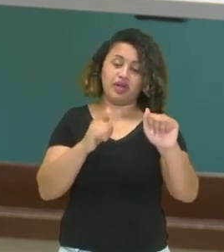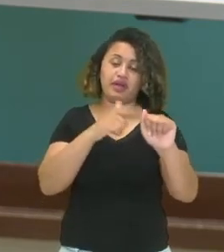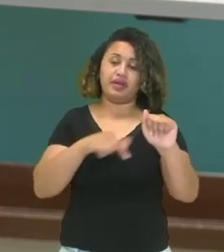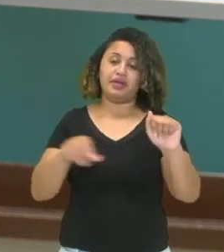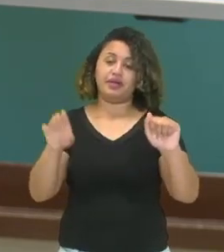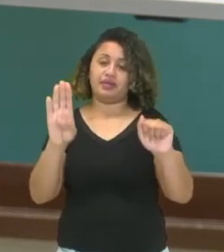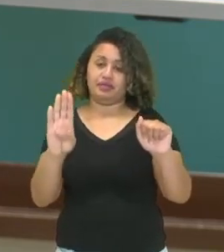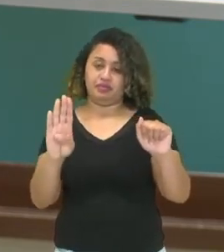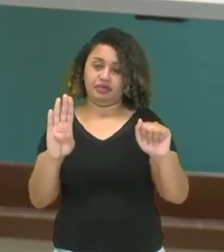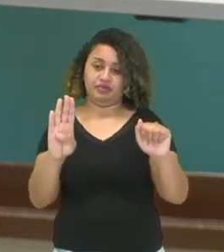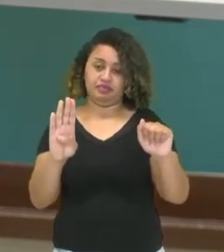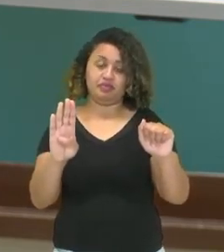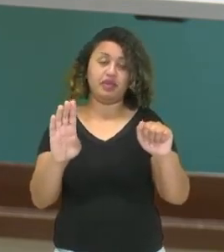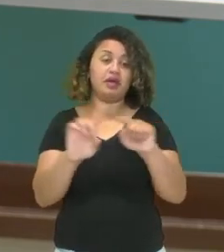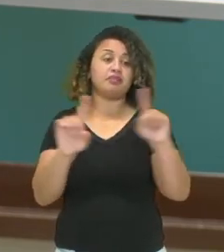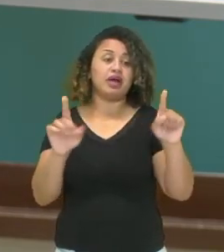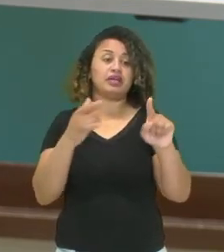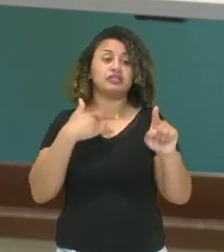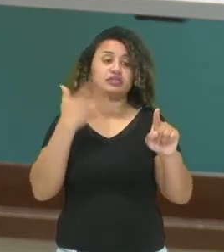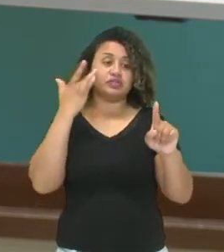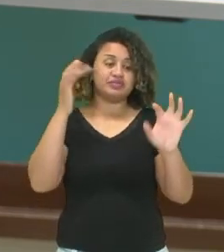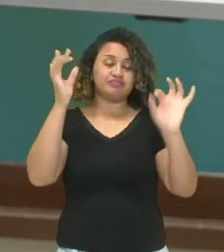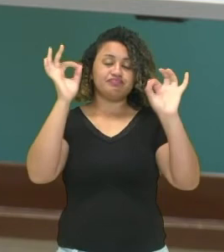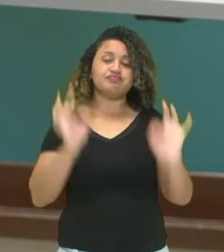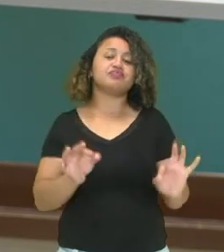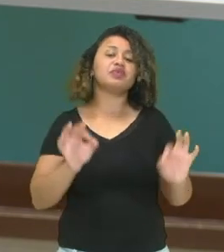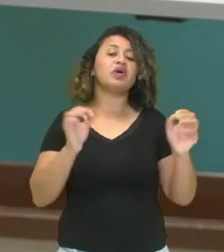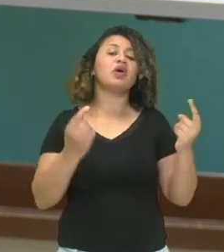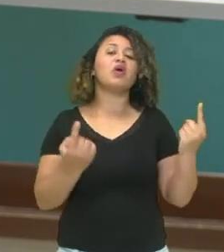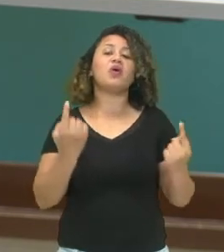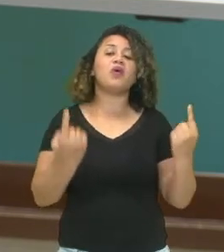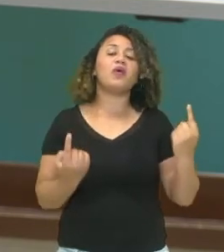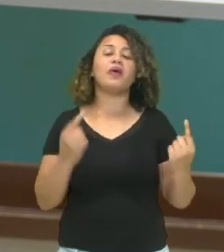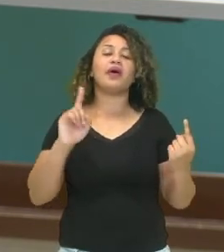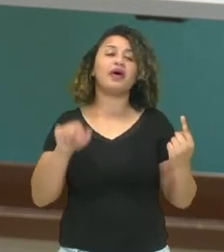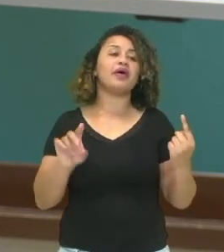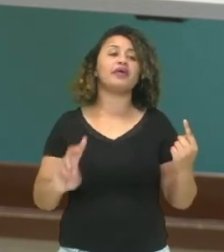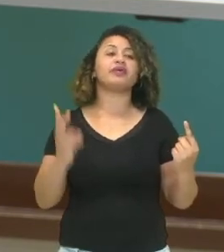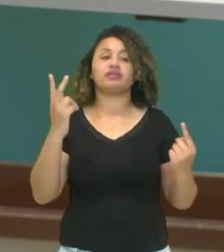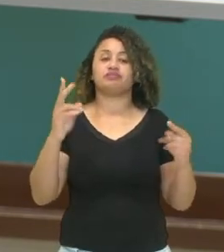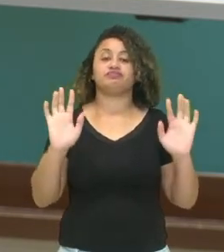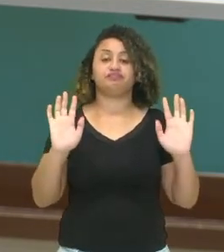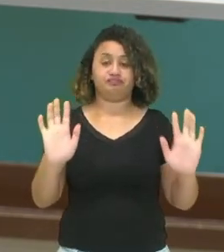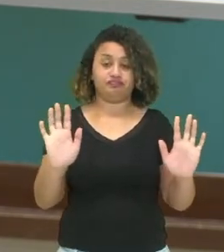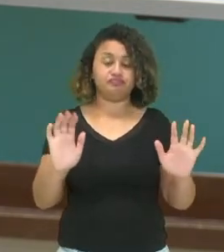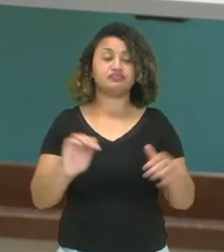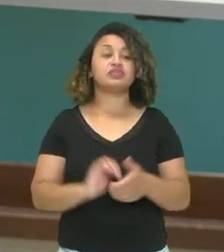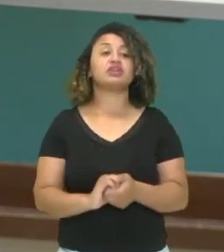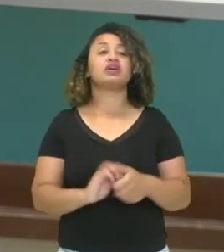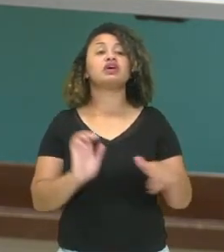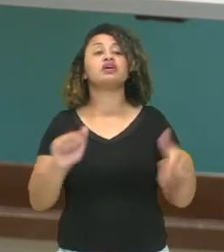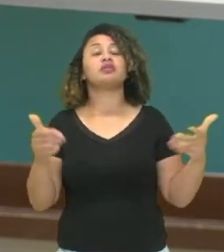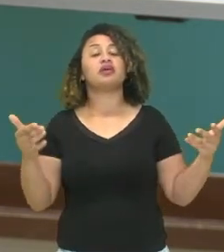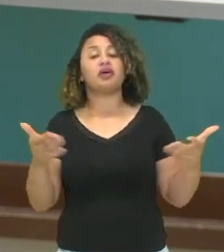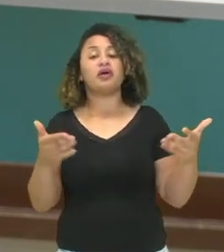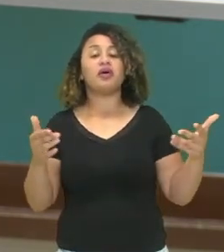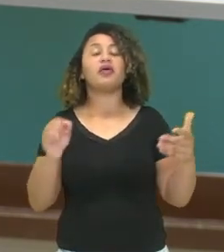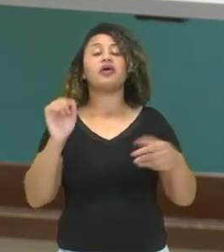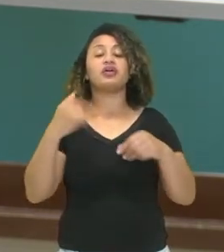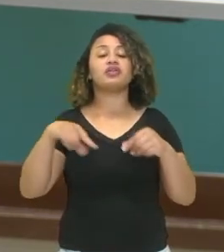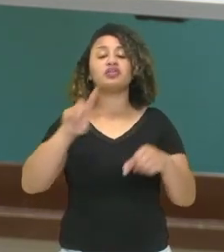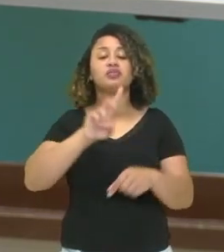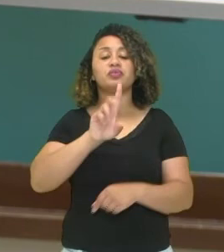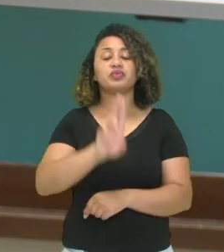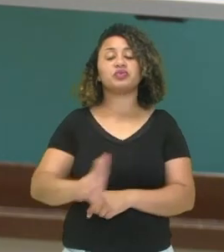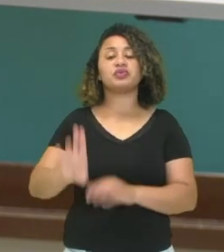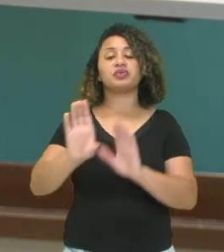conheço o ponto B, mas eu não sei exatamente qual vai ser esse valor. Bem, nós vamos novamente usar o